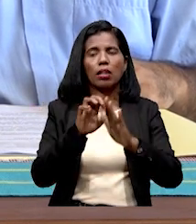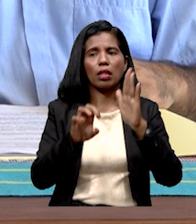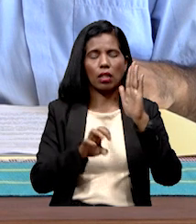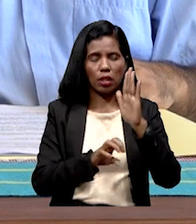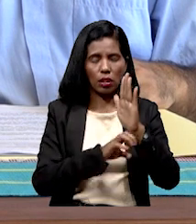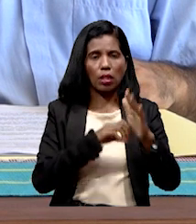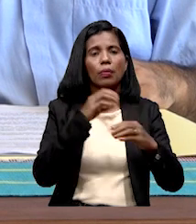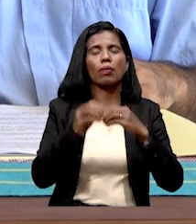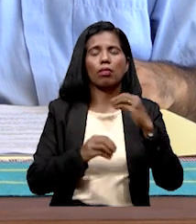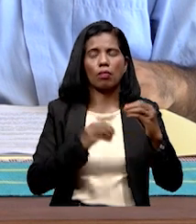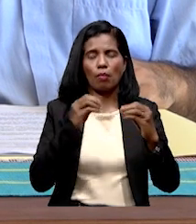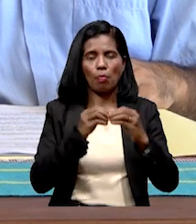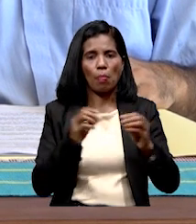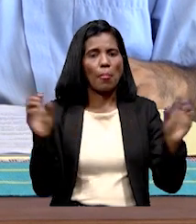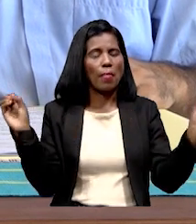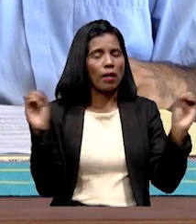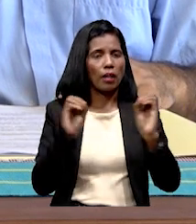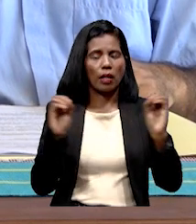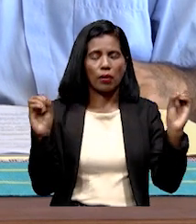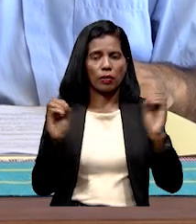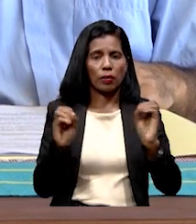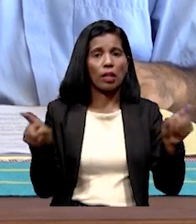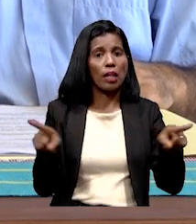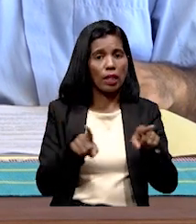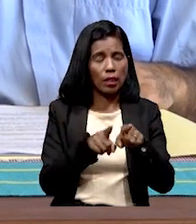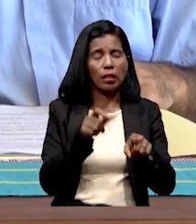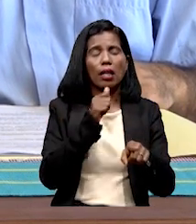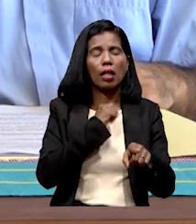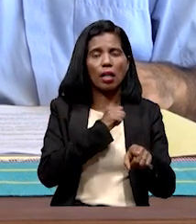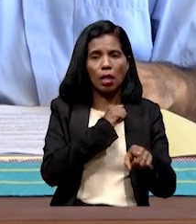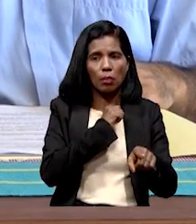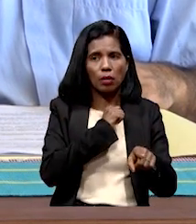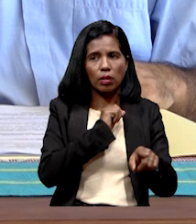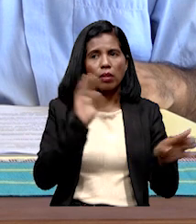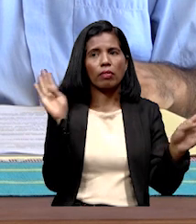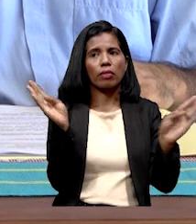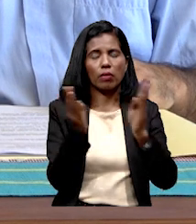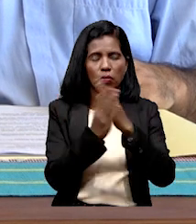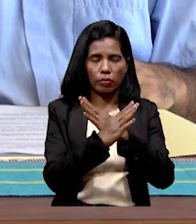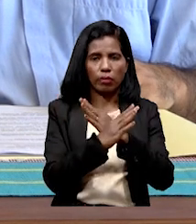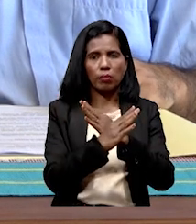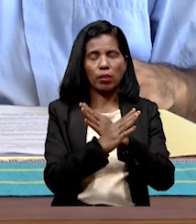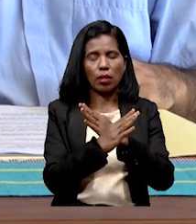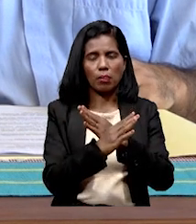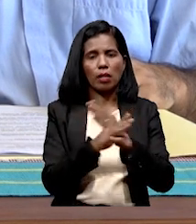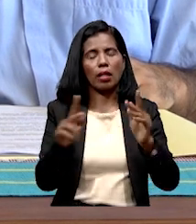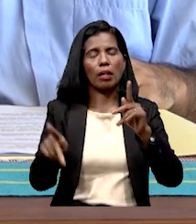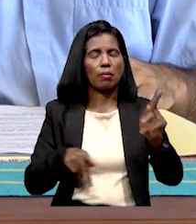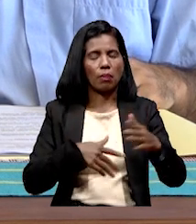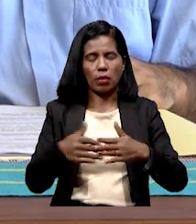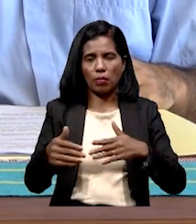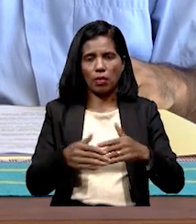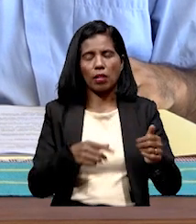catac, laos ona nailulic, ni filaona ba vida leigo. Concedemos